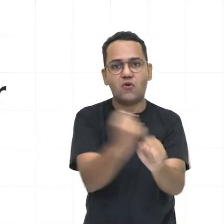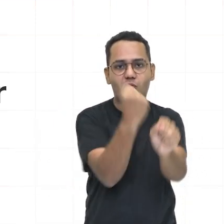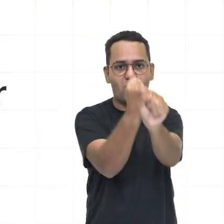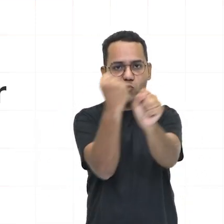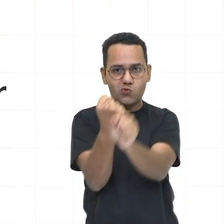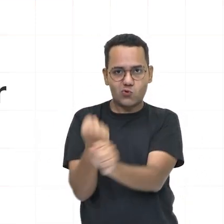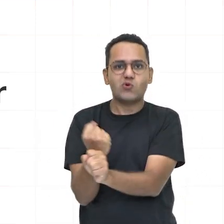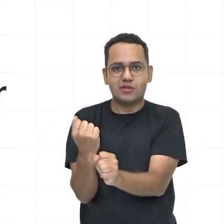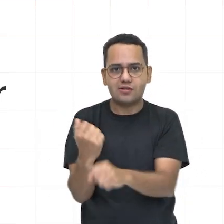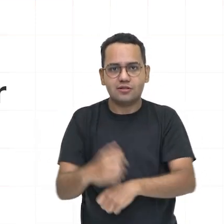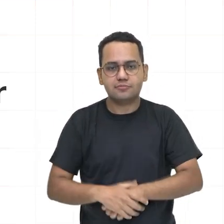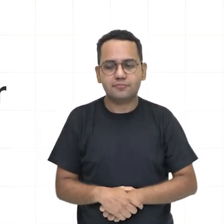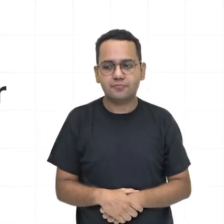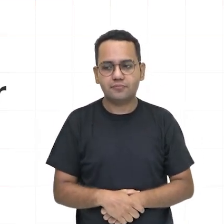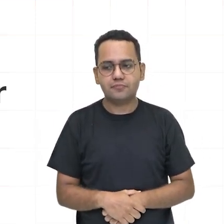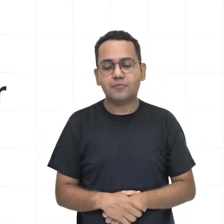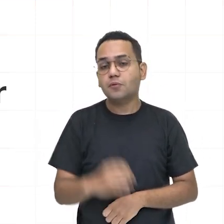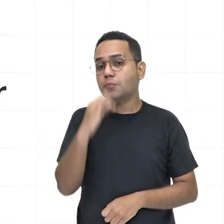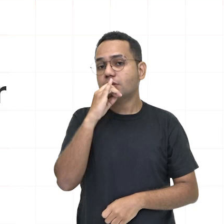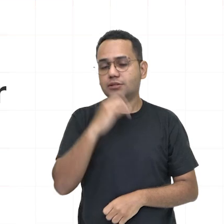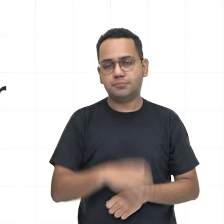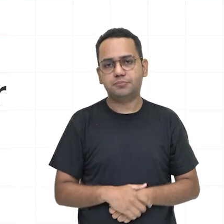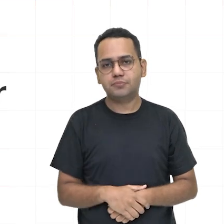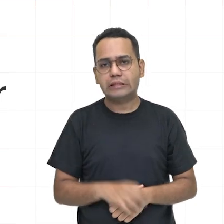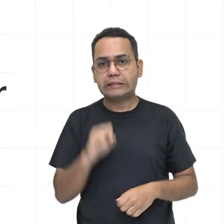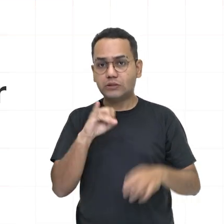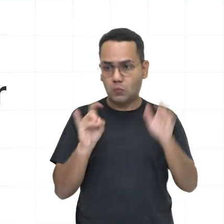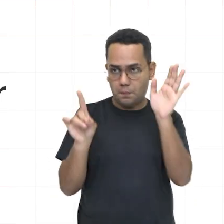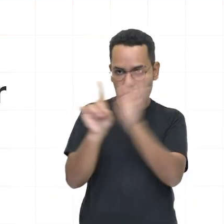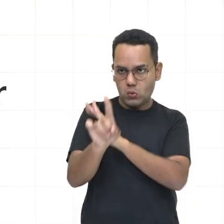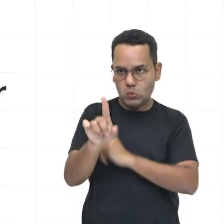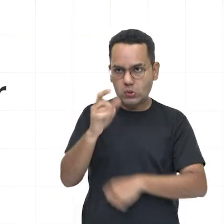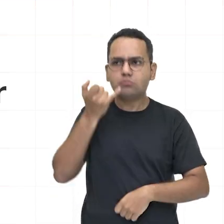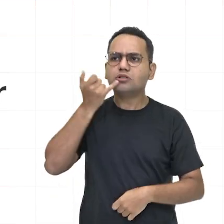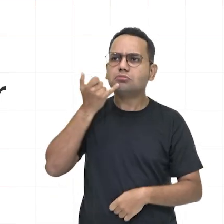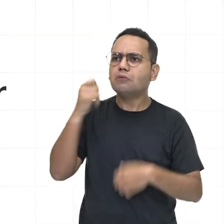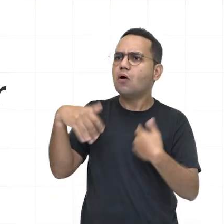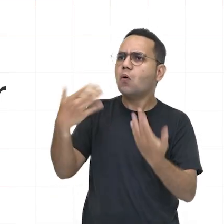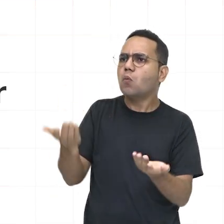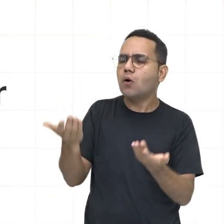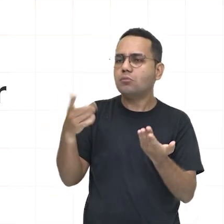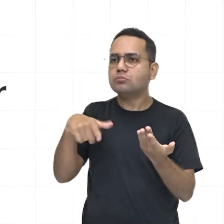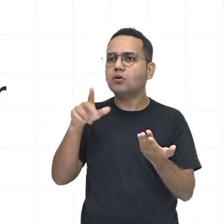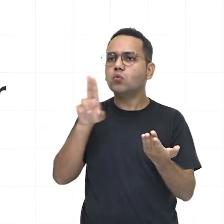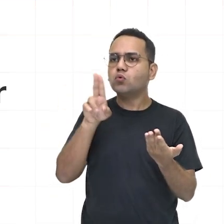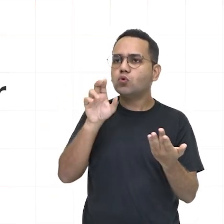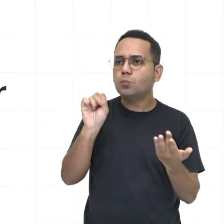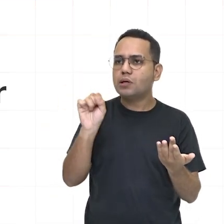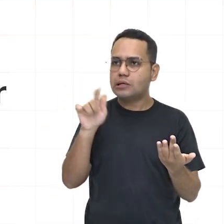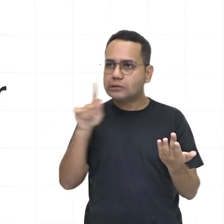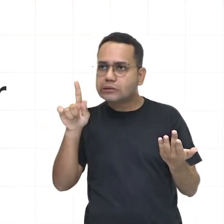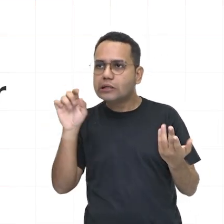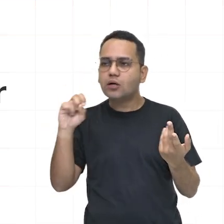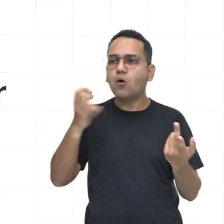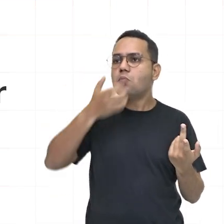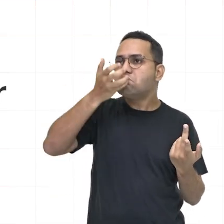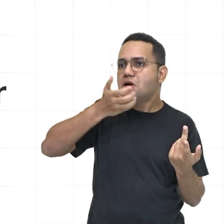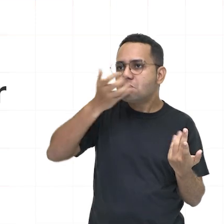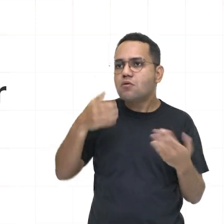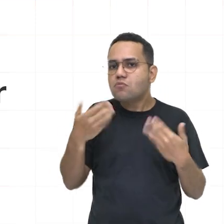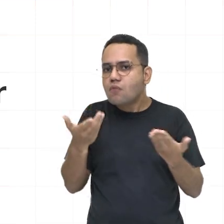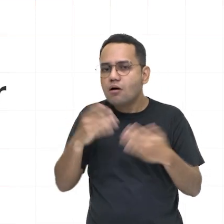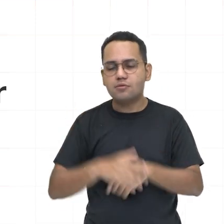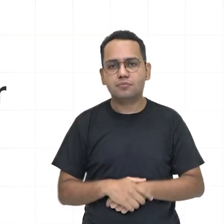celulares, você vai ver que a origem deles é de outros países e que, se você for consultar, nós temos